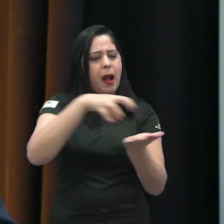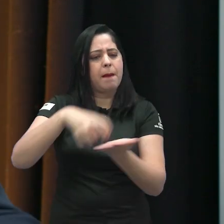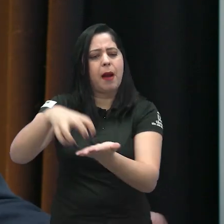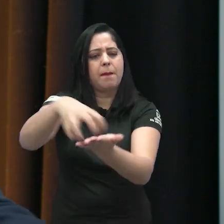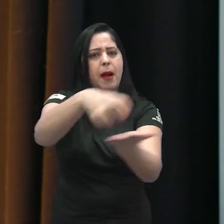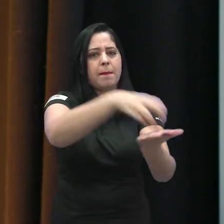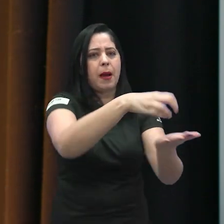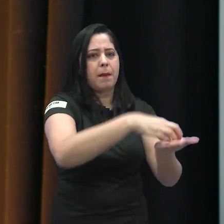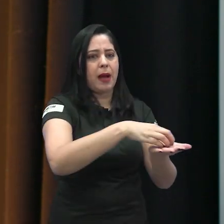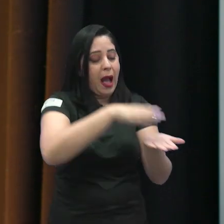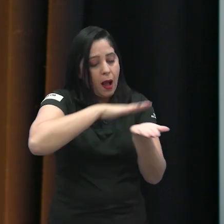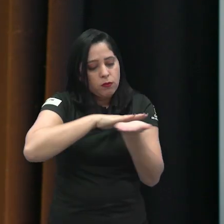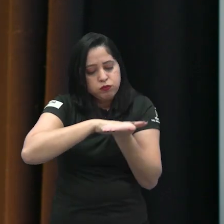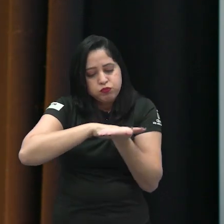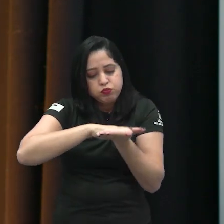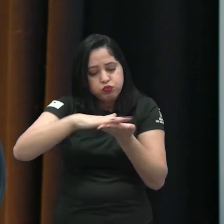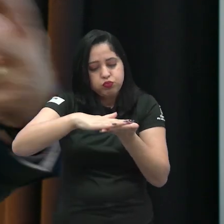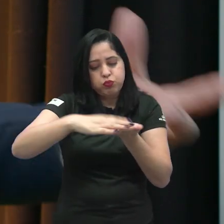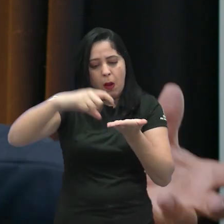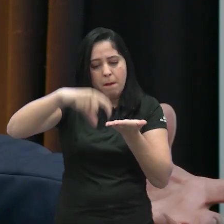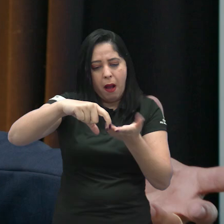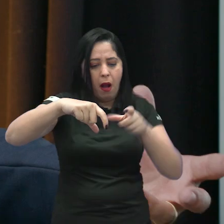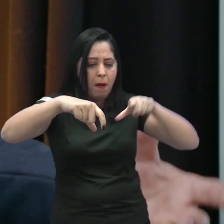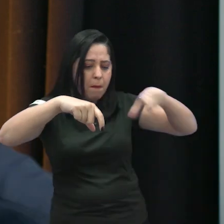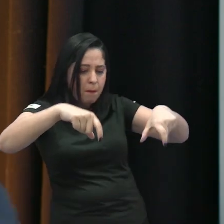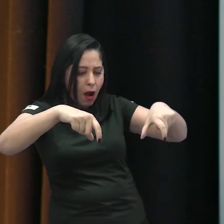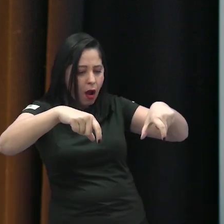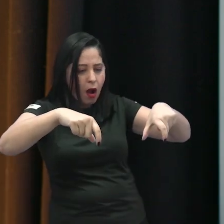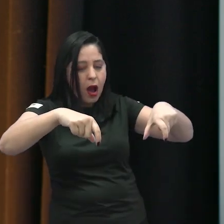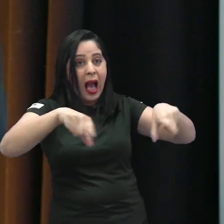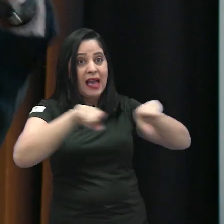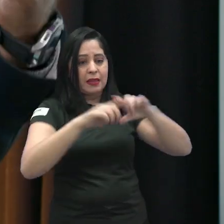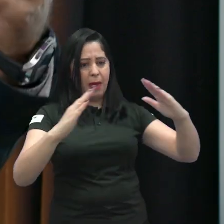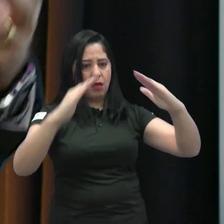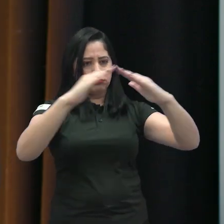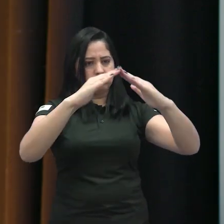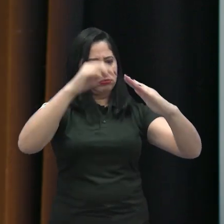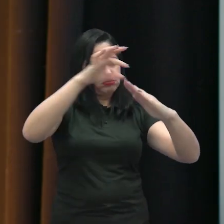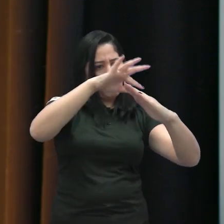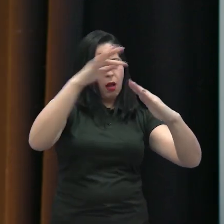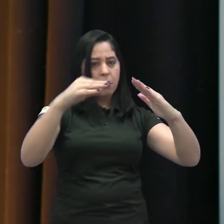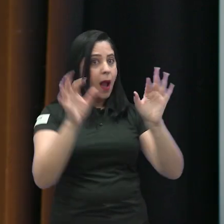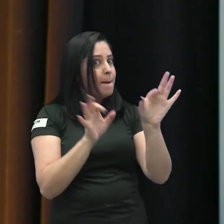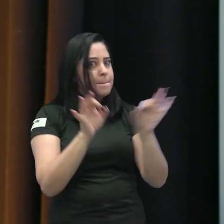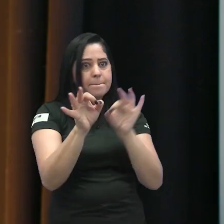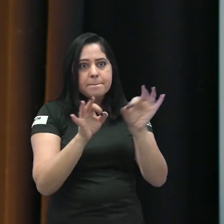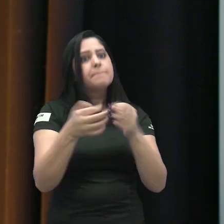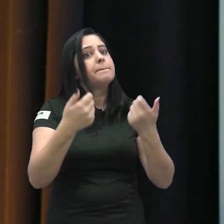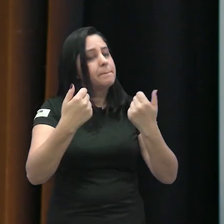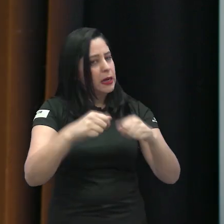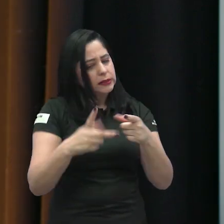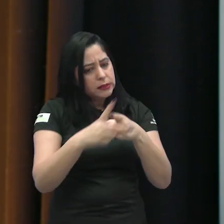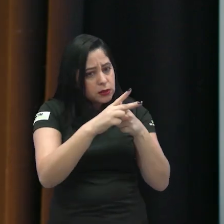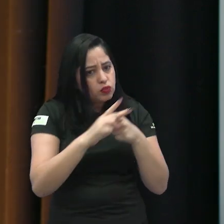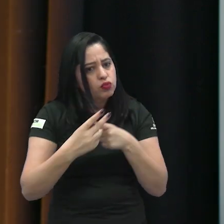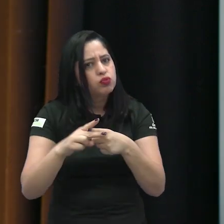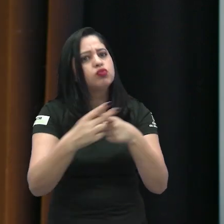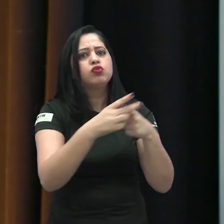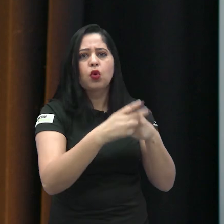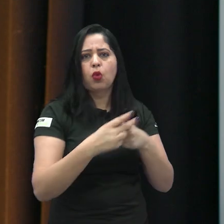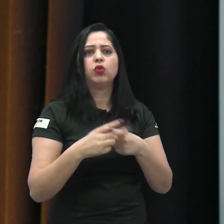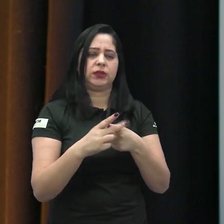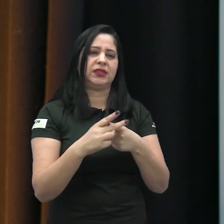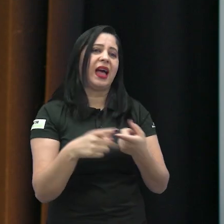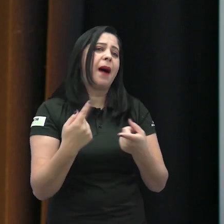os pisos das quadras, toda a estrutura, telhados. Muitos poliesportivos nossos, eles